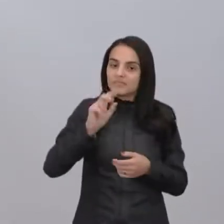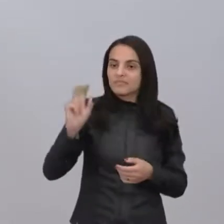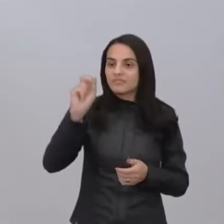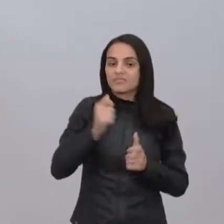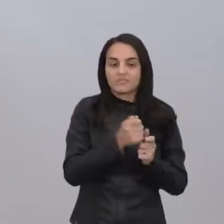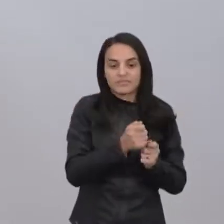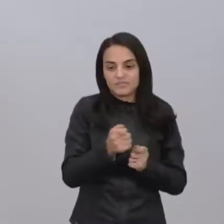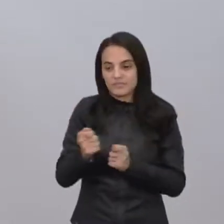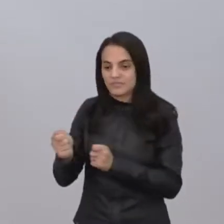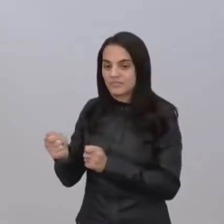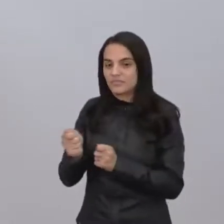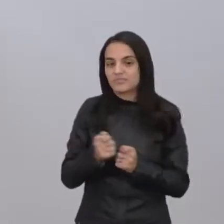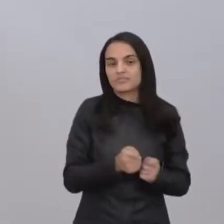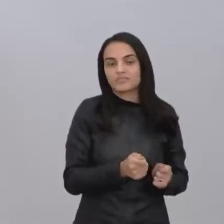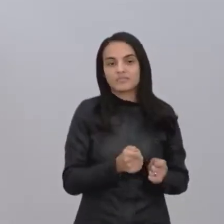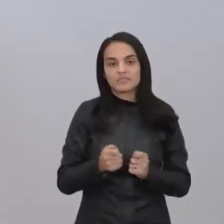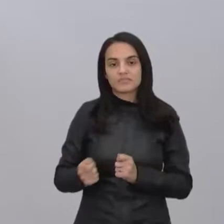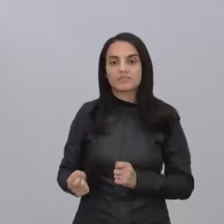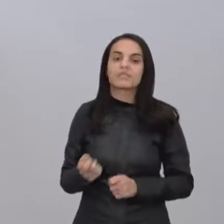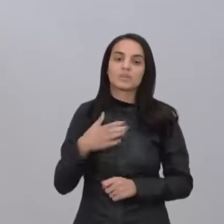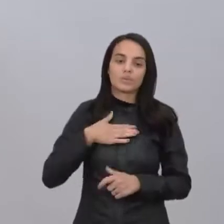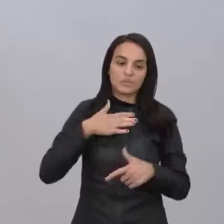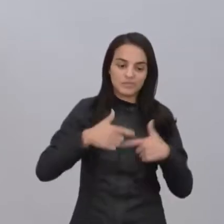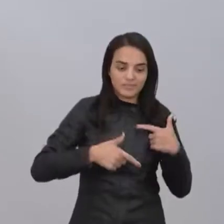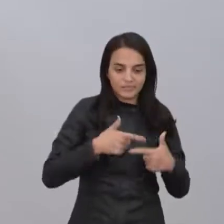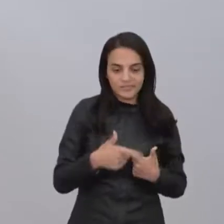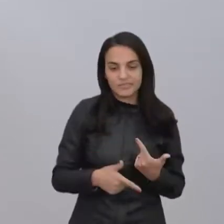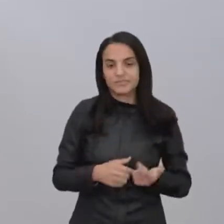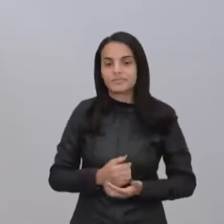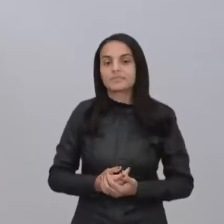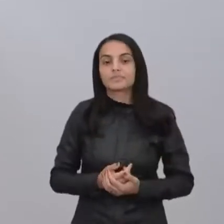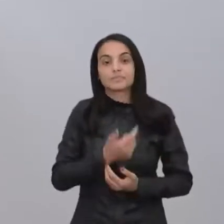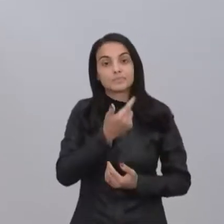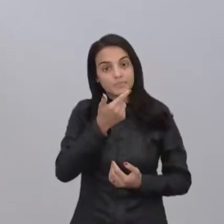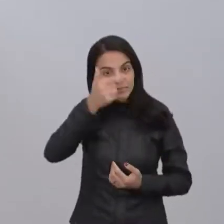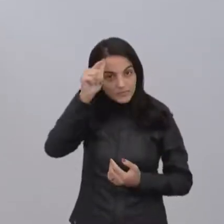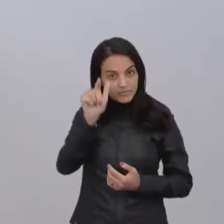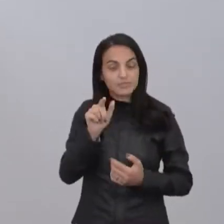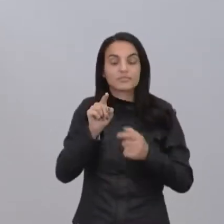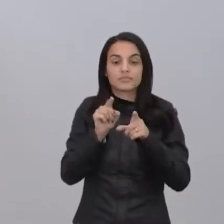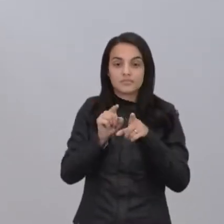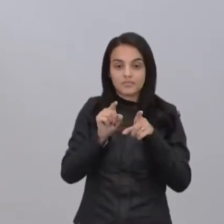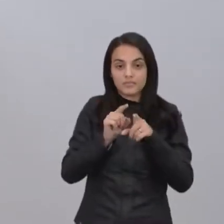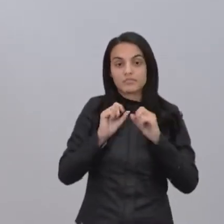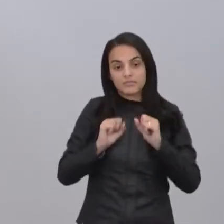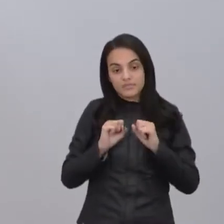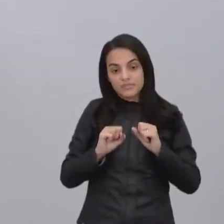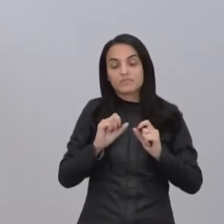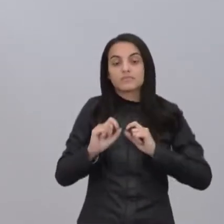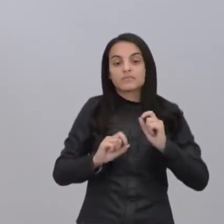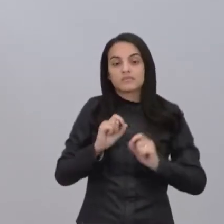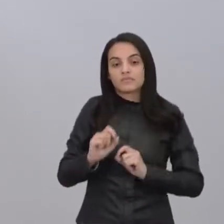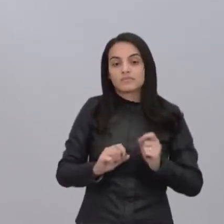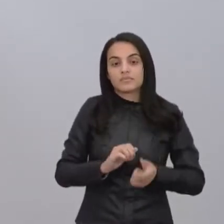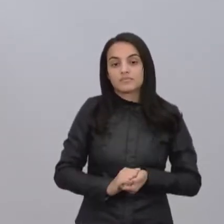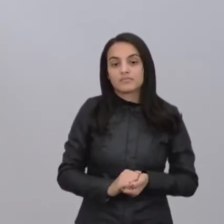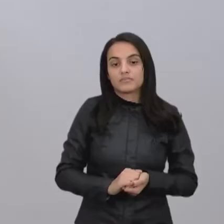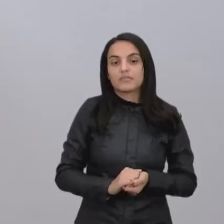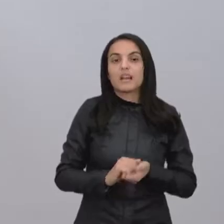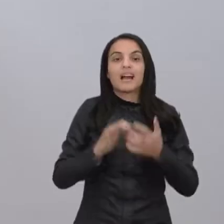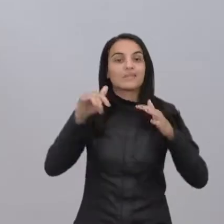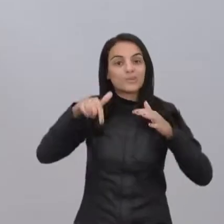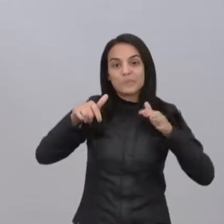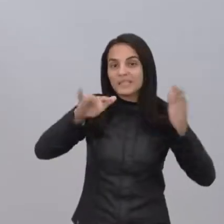me contaminando. Então, por meio do meu trabalho. Uma outra forma de contaminação é a